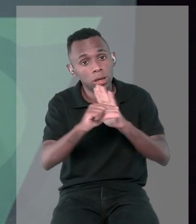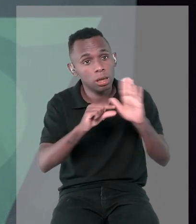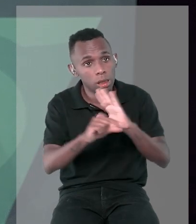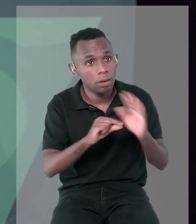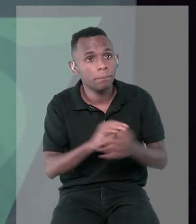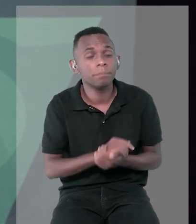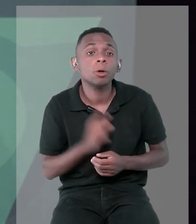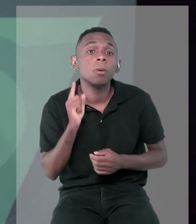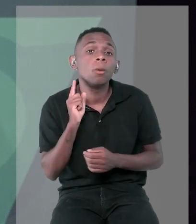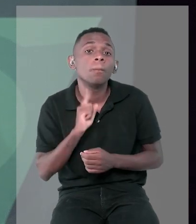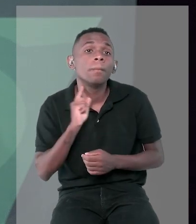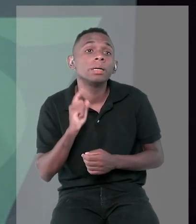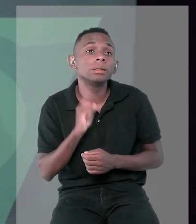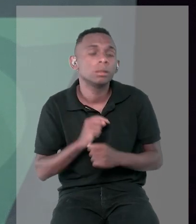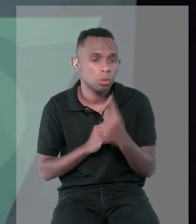gente.